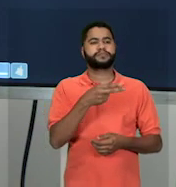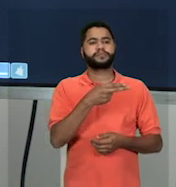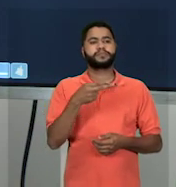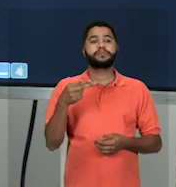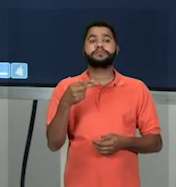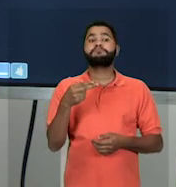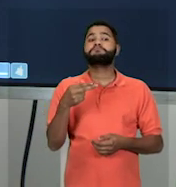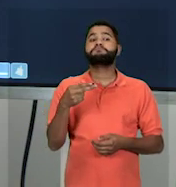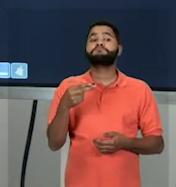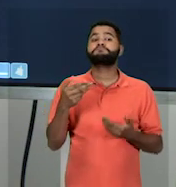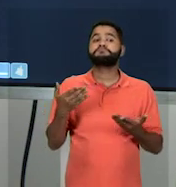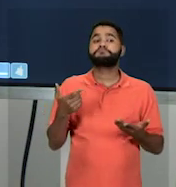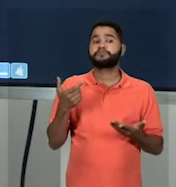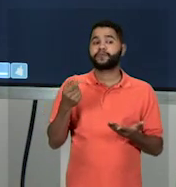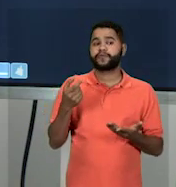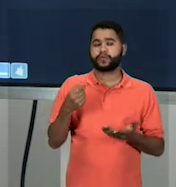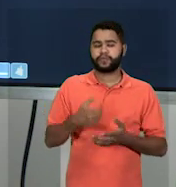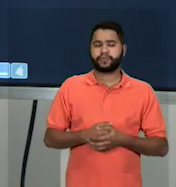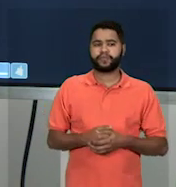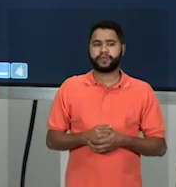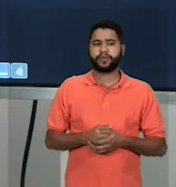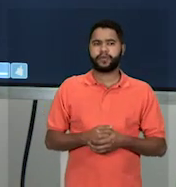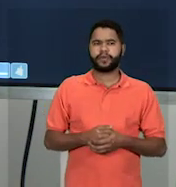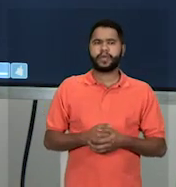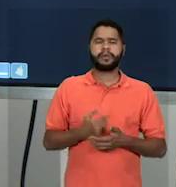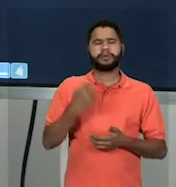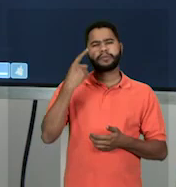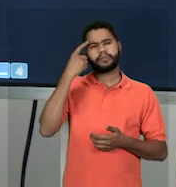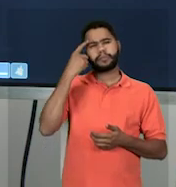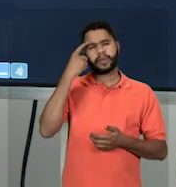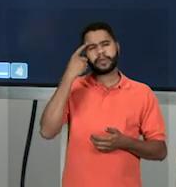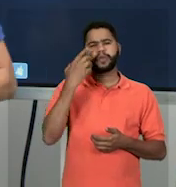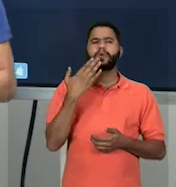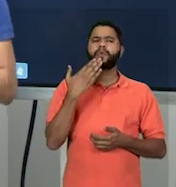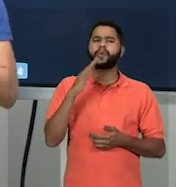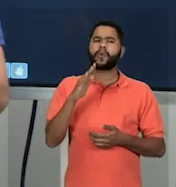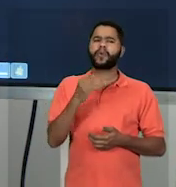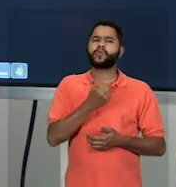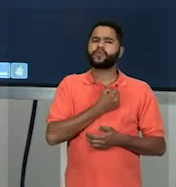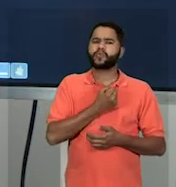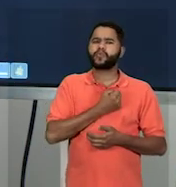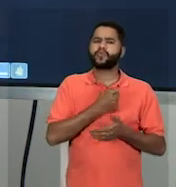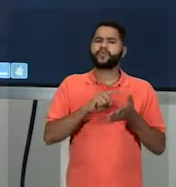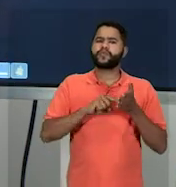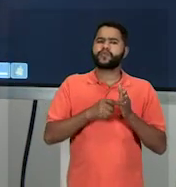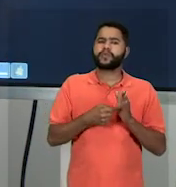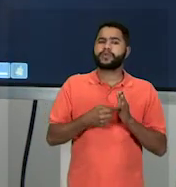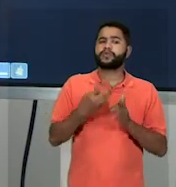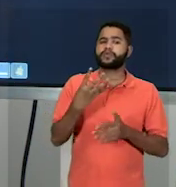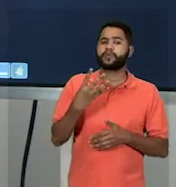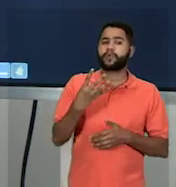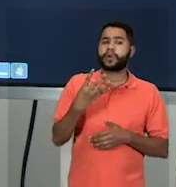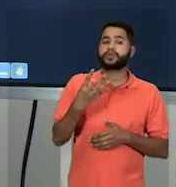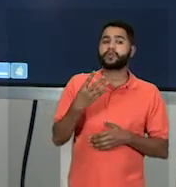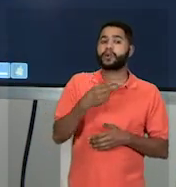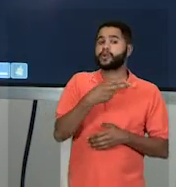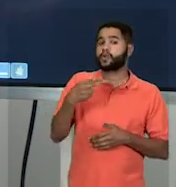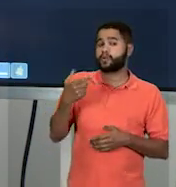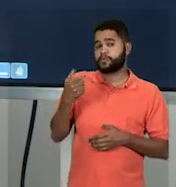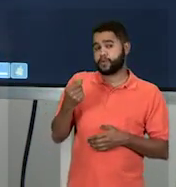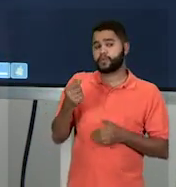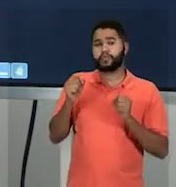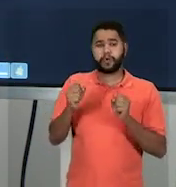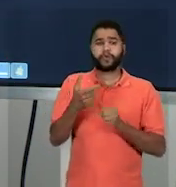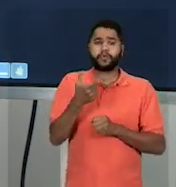e é igual a quanto turma = 20 Agora pensa comigo que número multiplicado por quatro resulta em 20 você